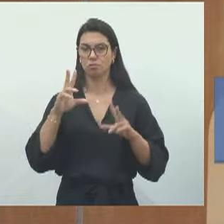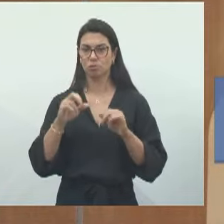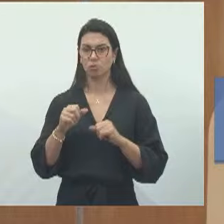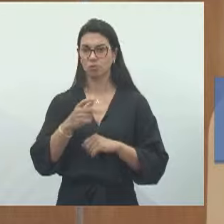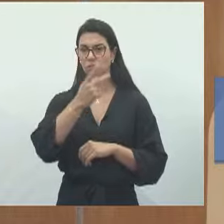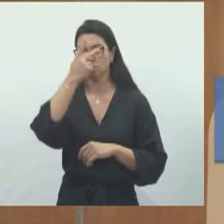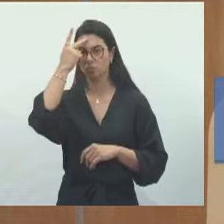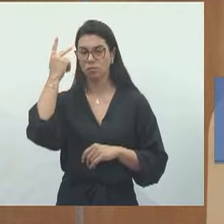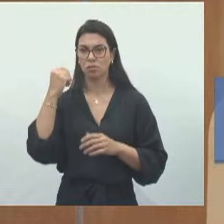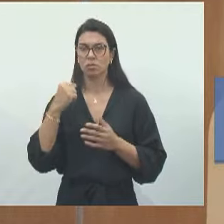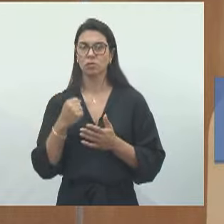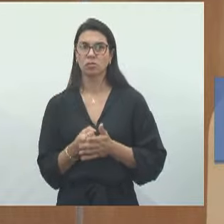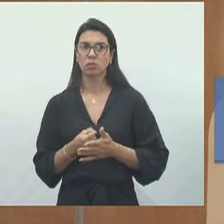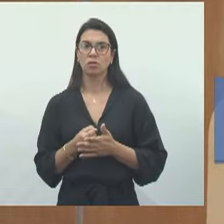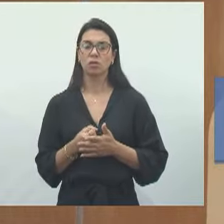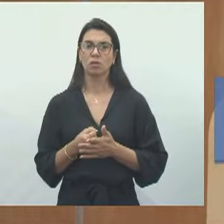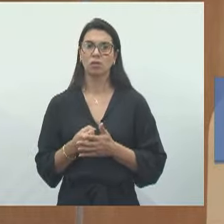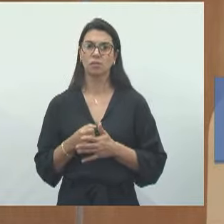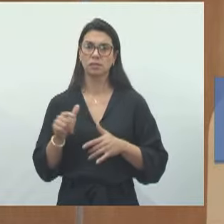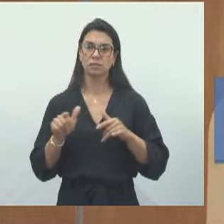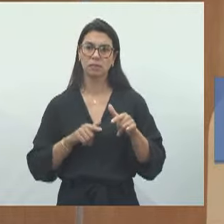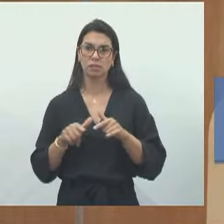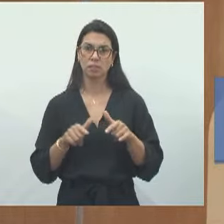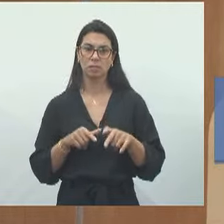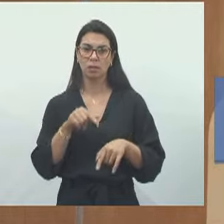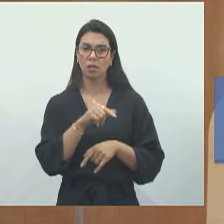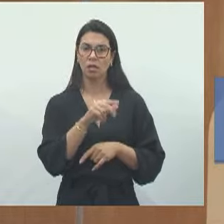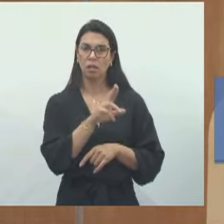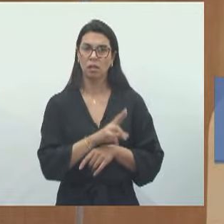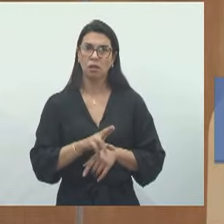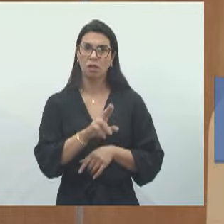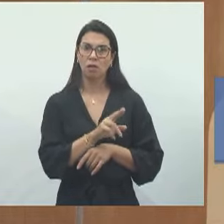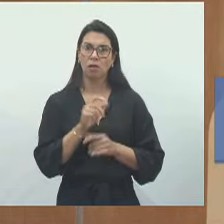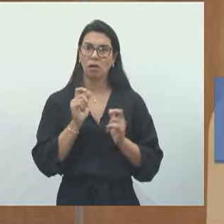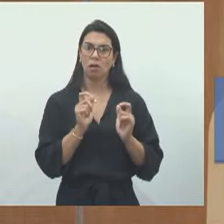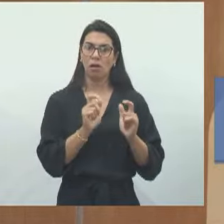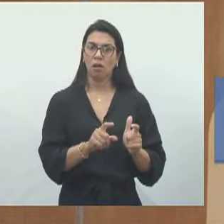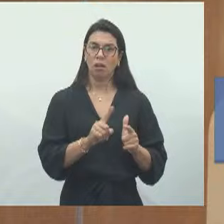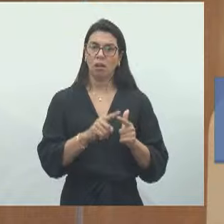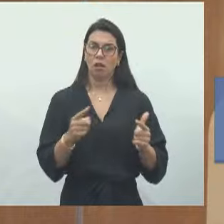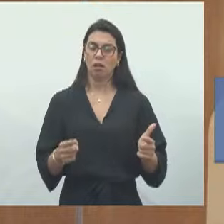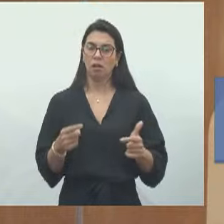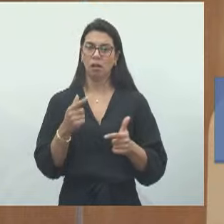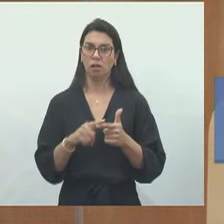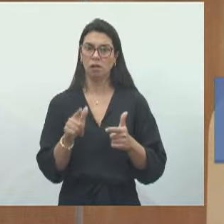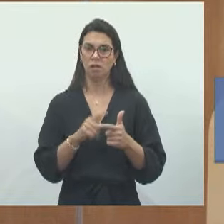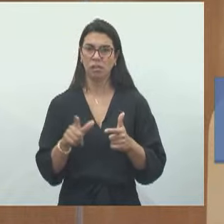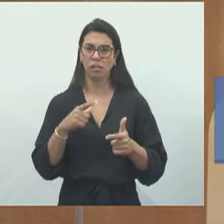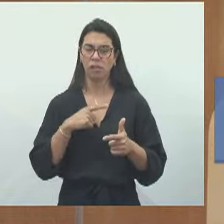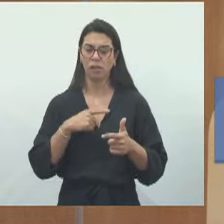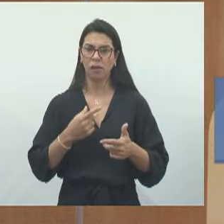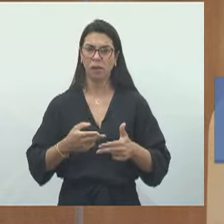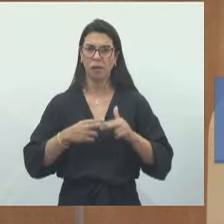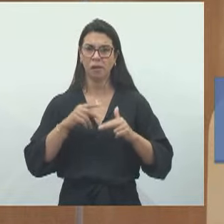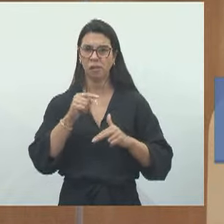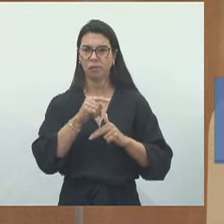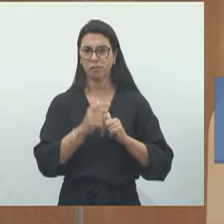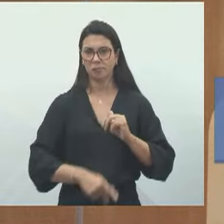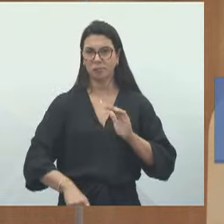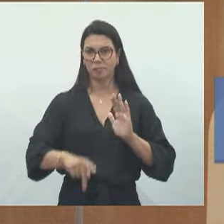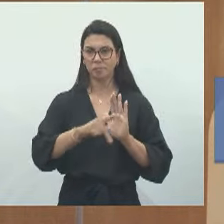as pessoas que levam a mercadoria já utilizavam aquele pedaço ali e houve alguns problemas com os moradores ali daquele condomínio.